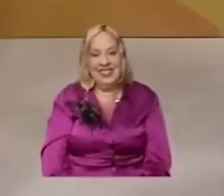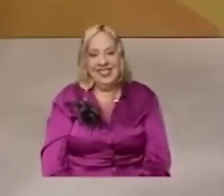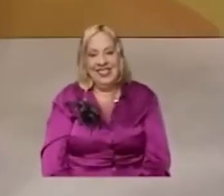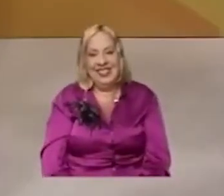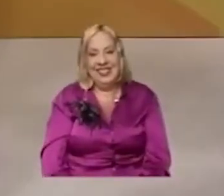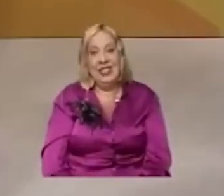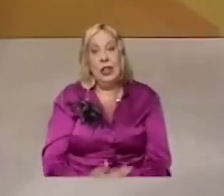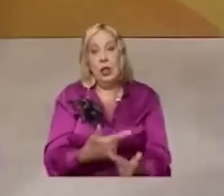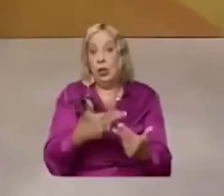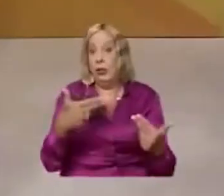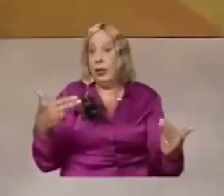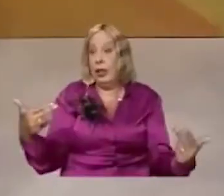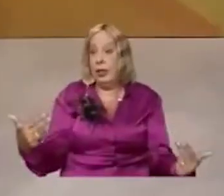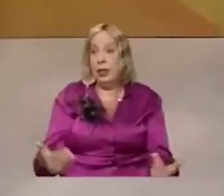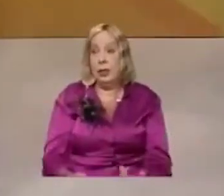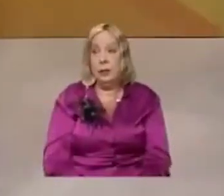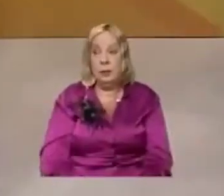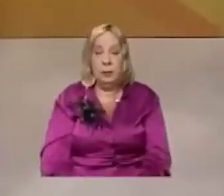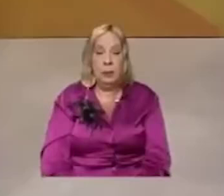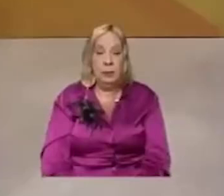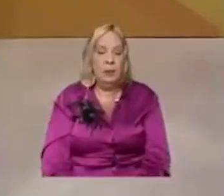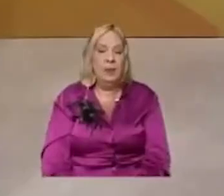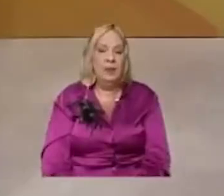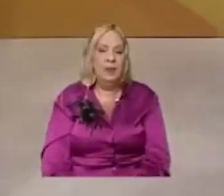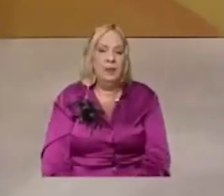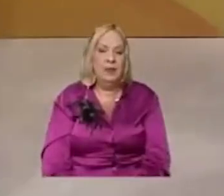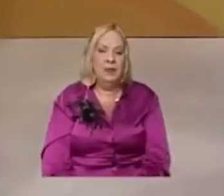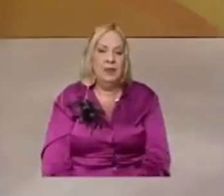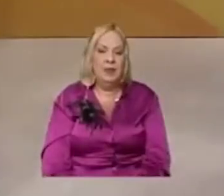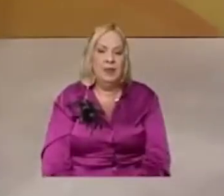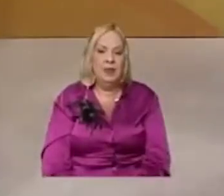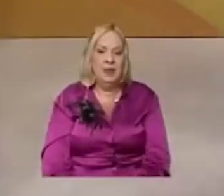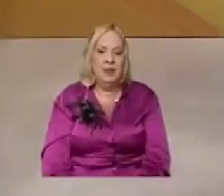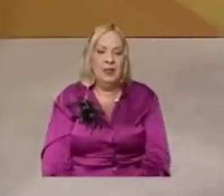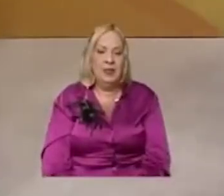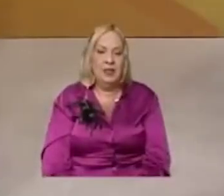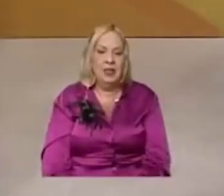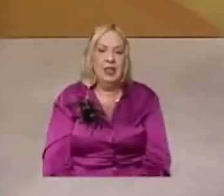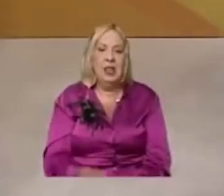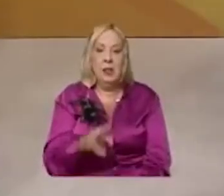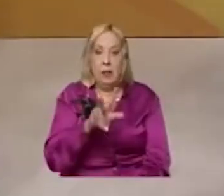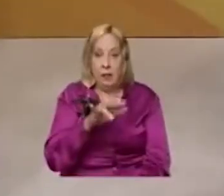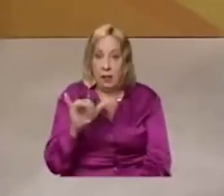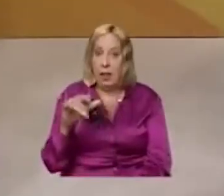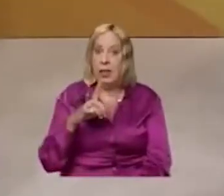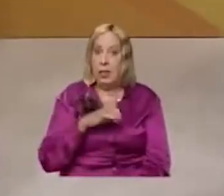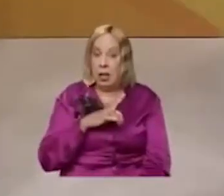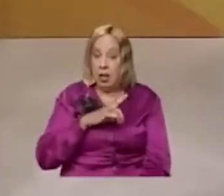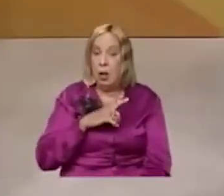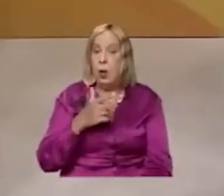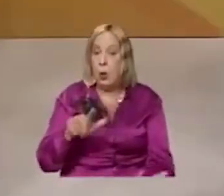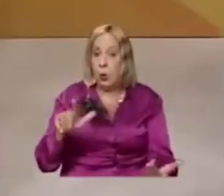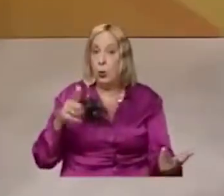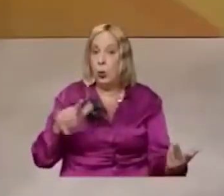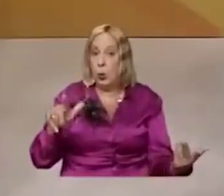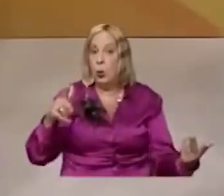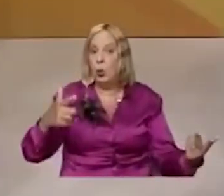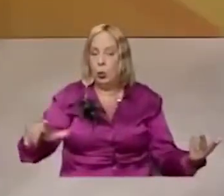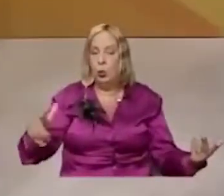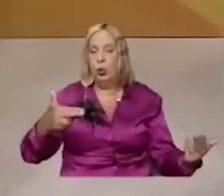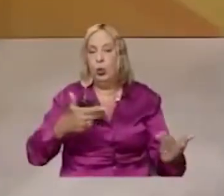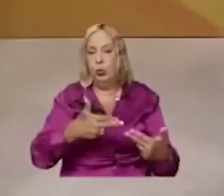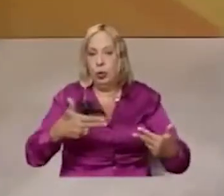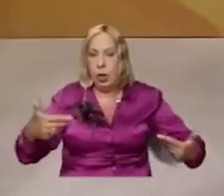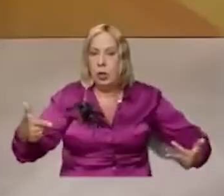uma novidade, que o Caju Cap é sucesso. Se liguem, em breve vamos ter mais ações assim, serão anunciadas aqui